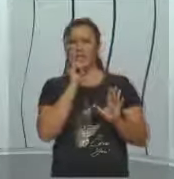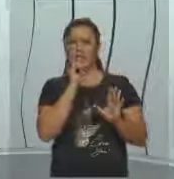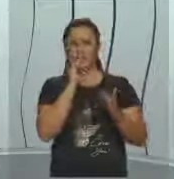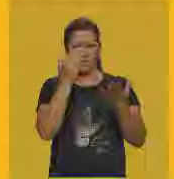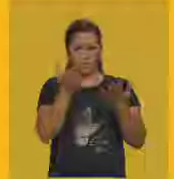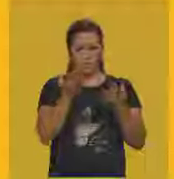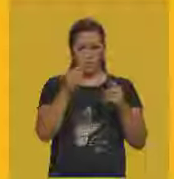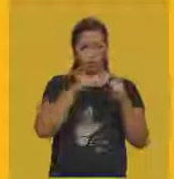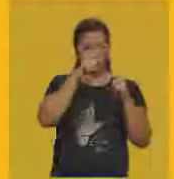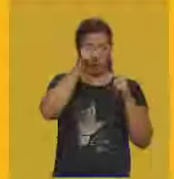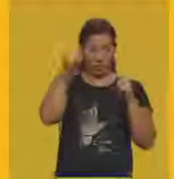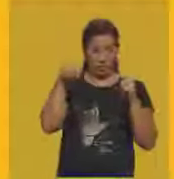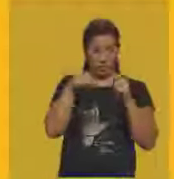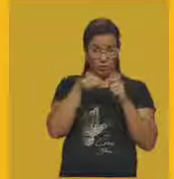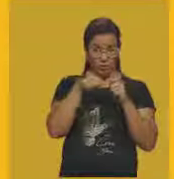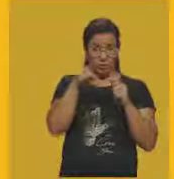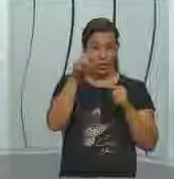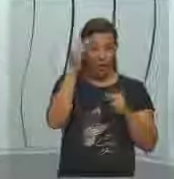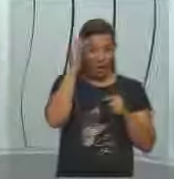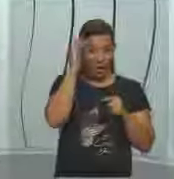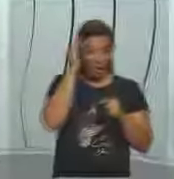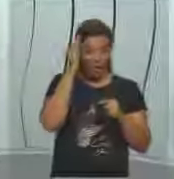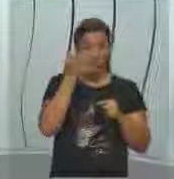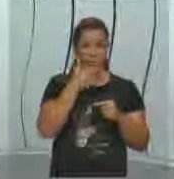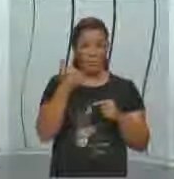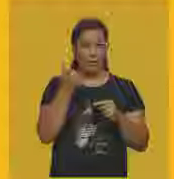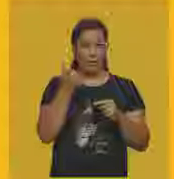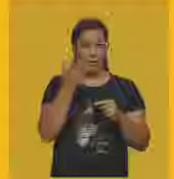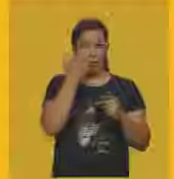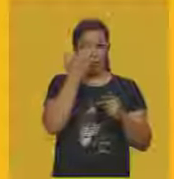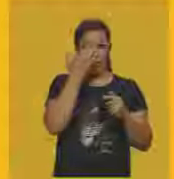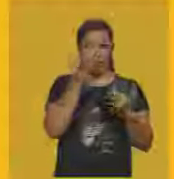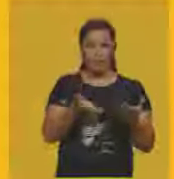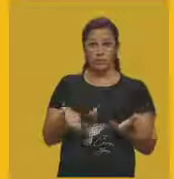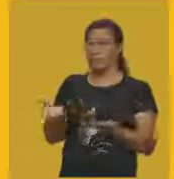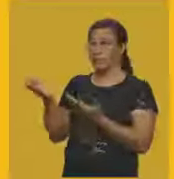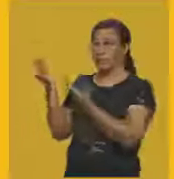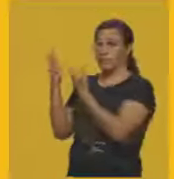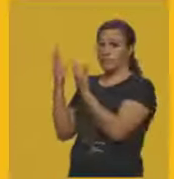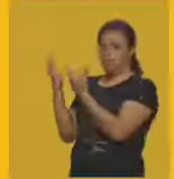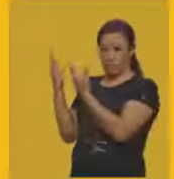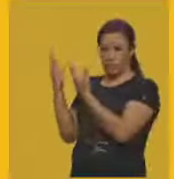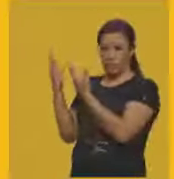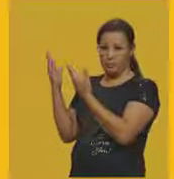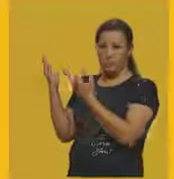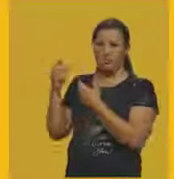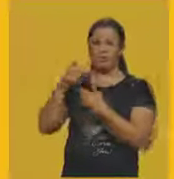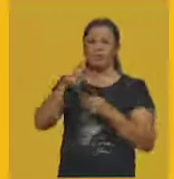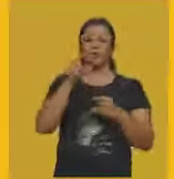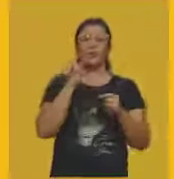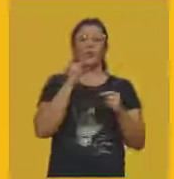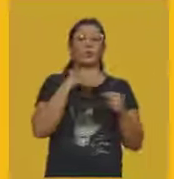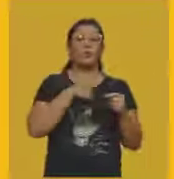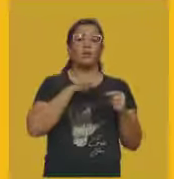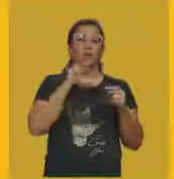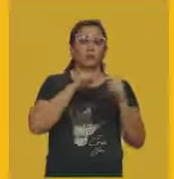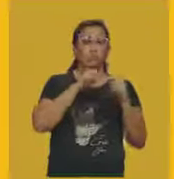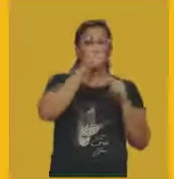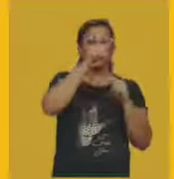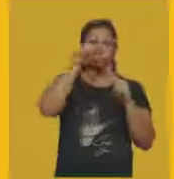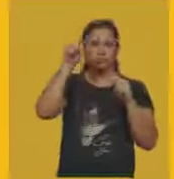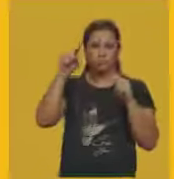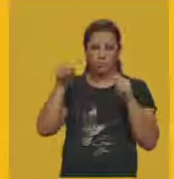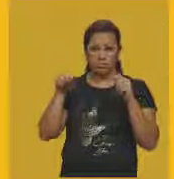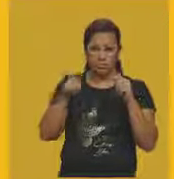de circuitos só para vocês entenderem melhor. Isso aqui, gente, é um diagrama esquemático de um circuito de